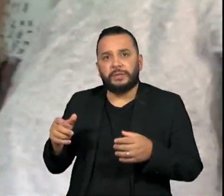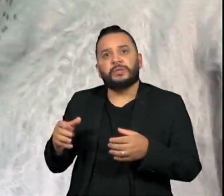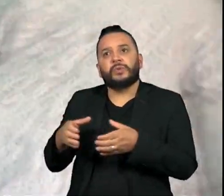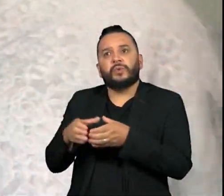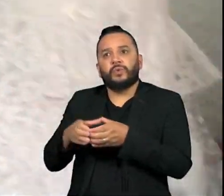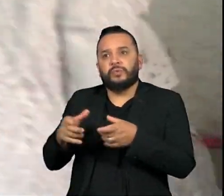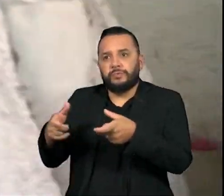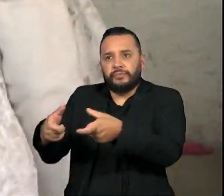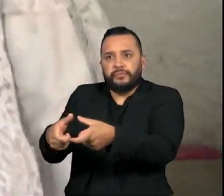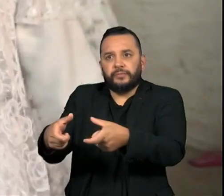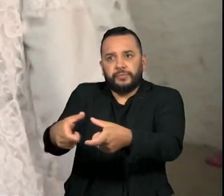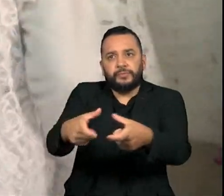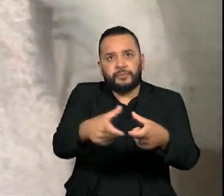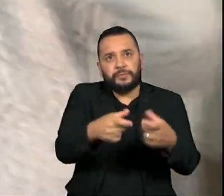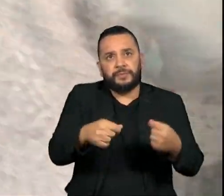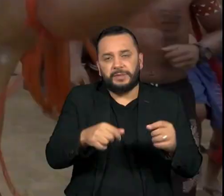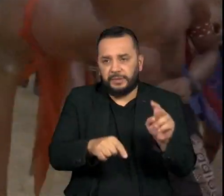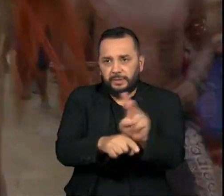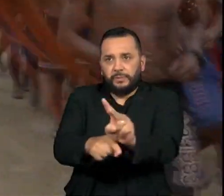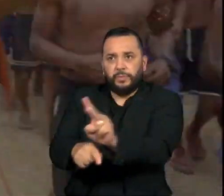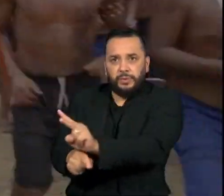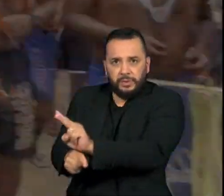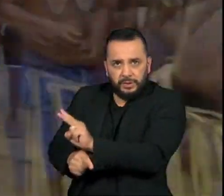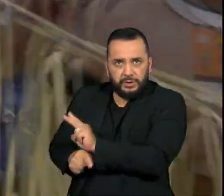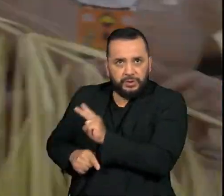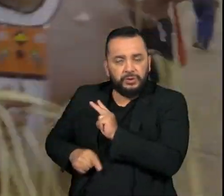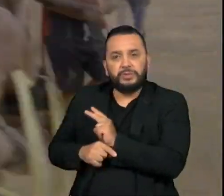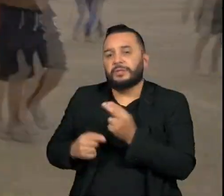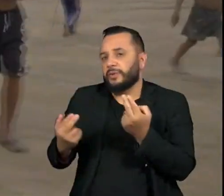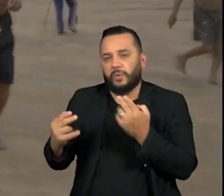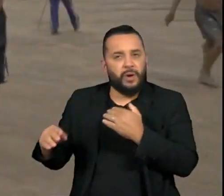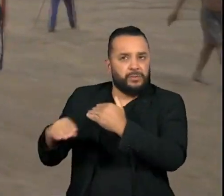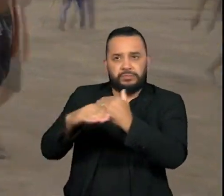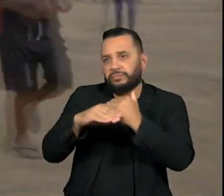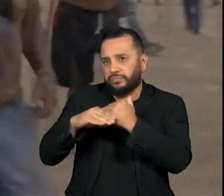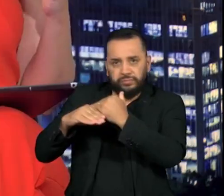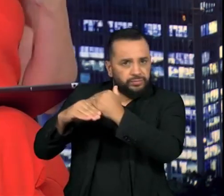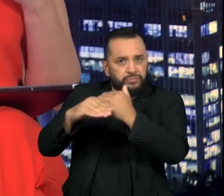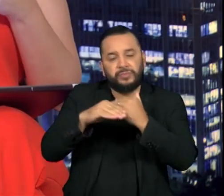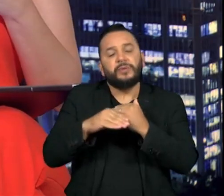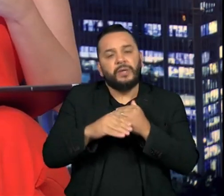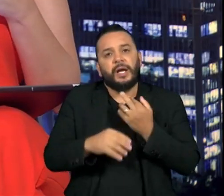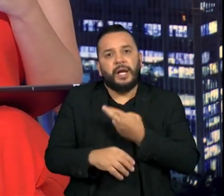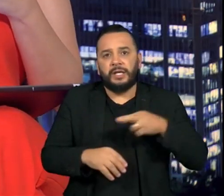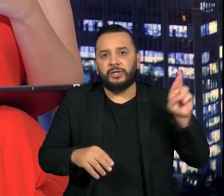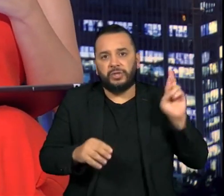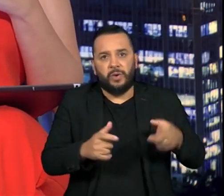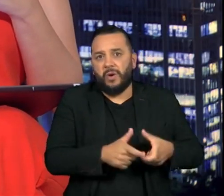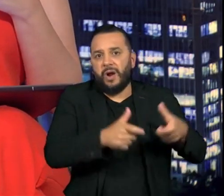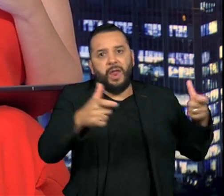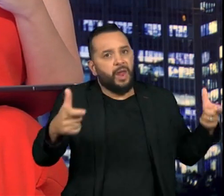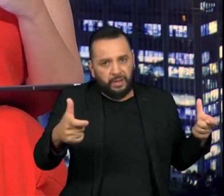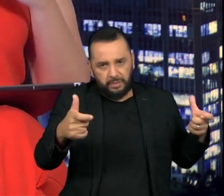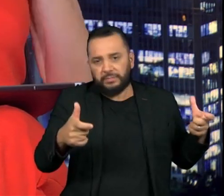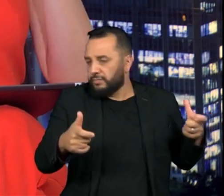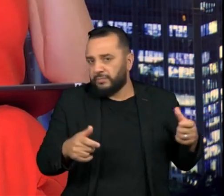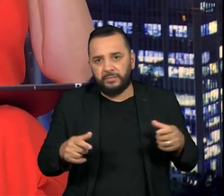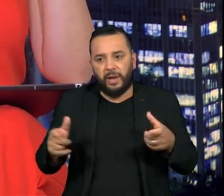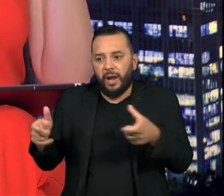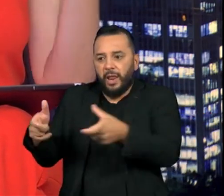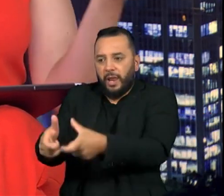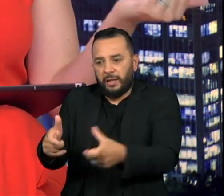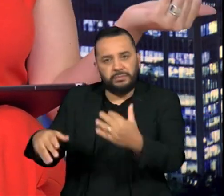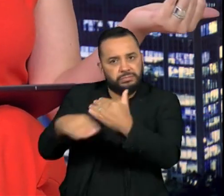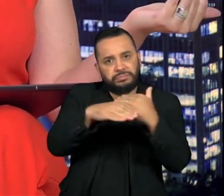assistidas igualmente, protegidas igualmente às religiões majoritárias. Professor, o Wagner chama a atenção justamente